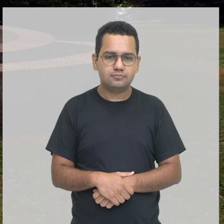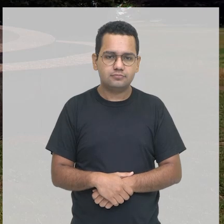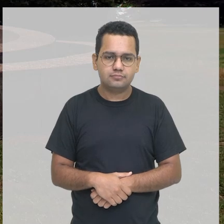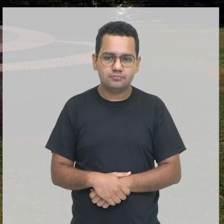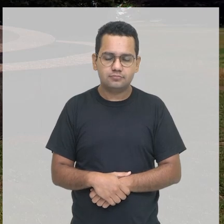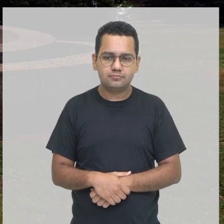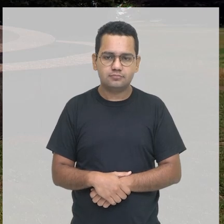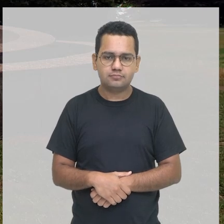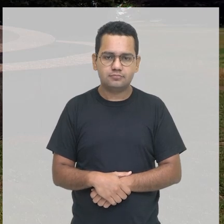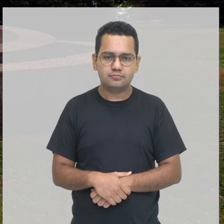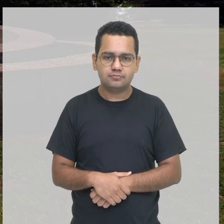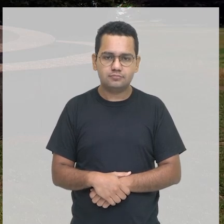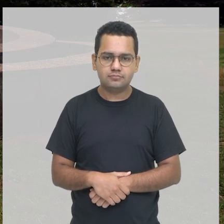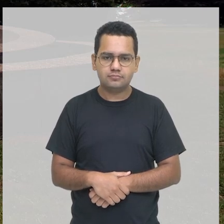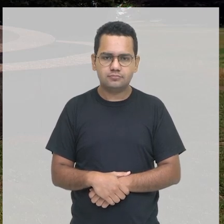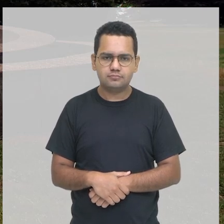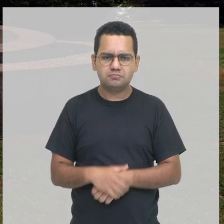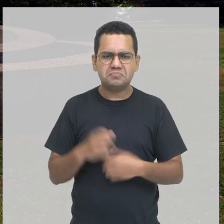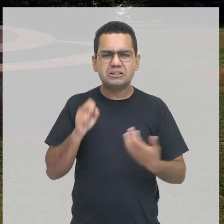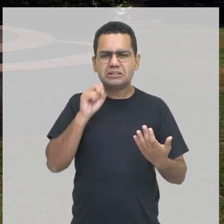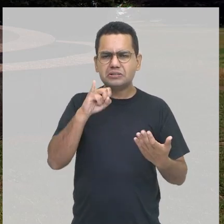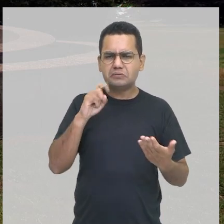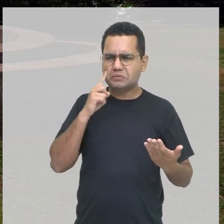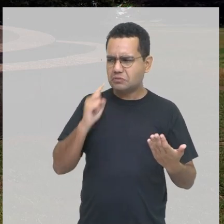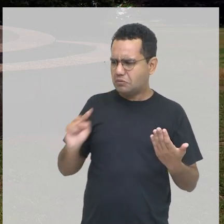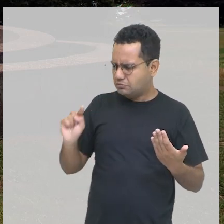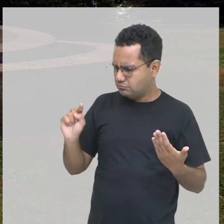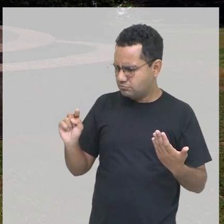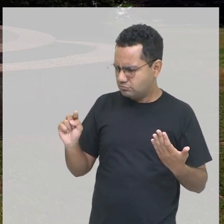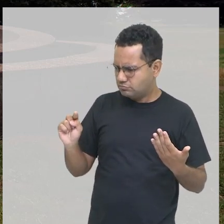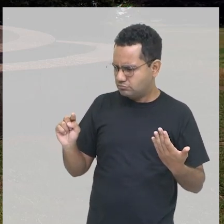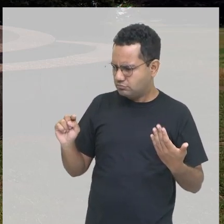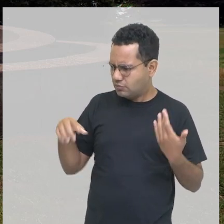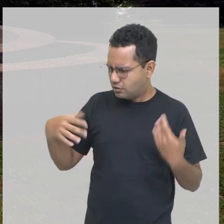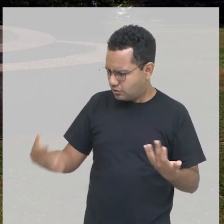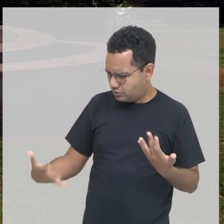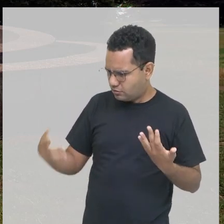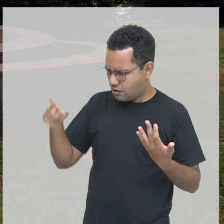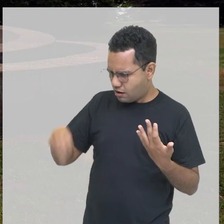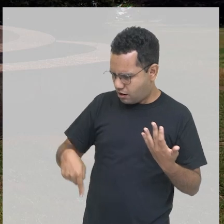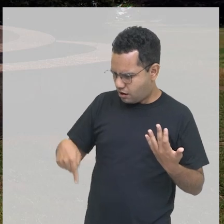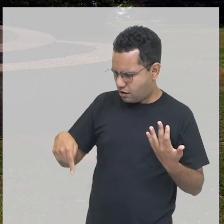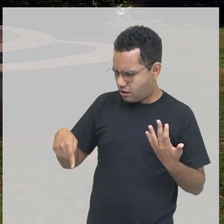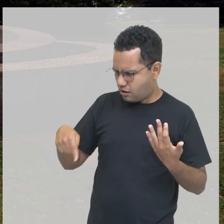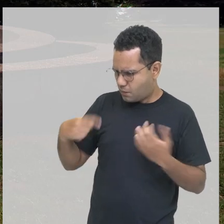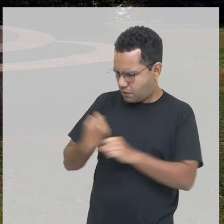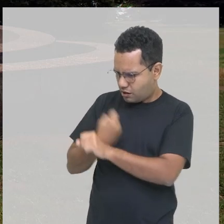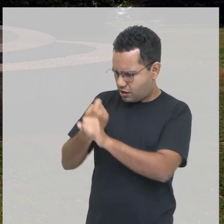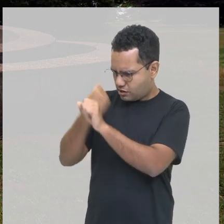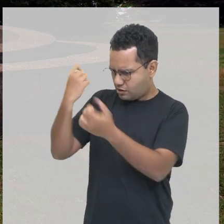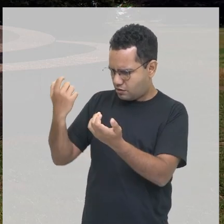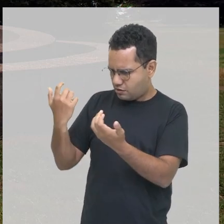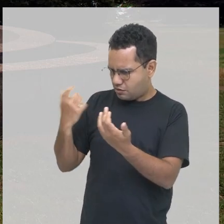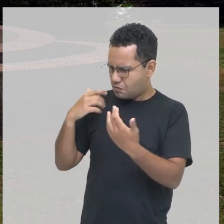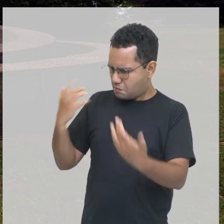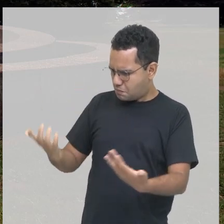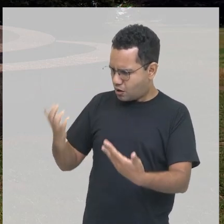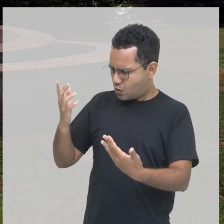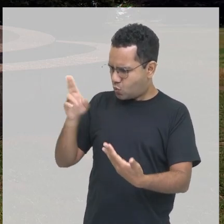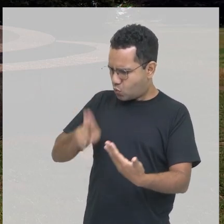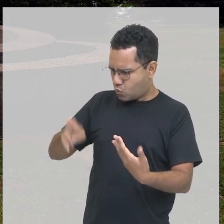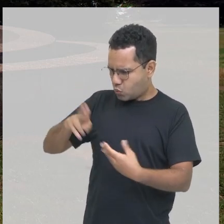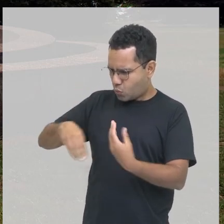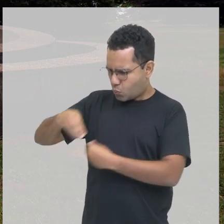isso, será que isso é uma escultura? Ou seja, o artista usou concreto ali, colocou forma geométrica